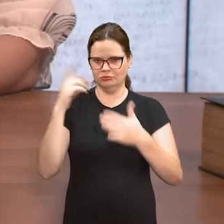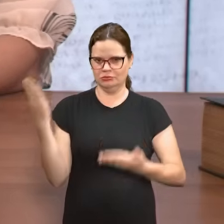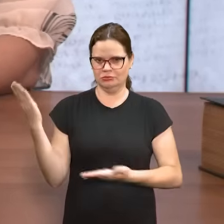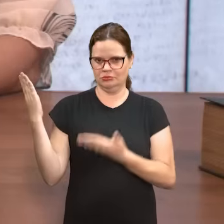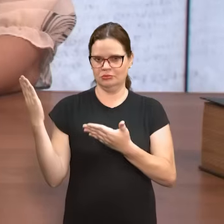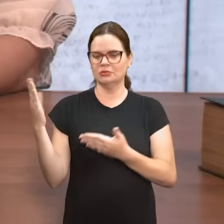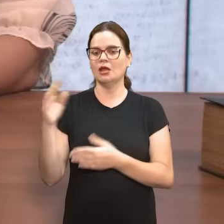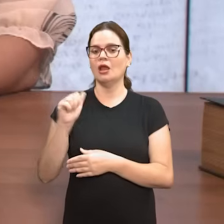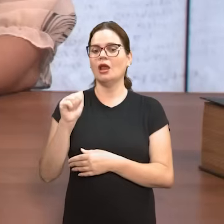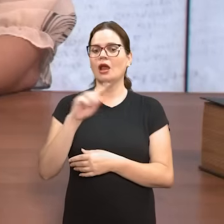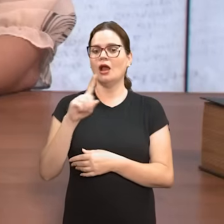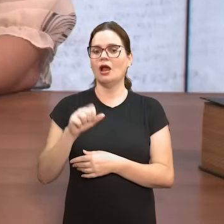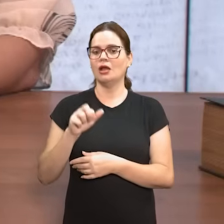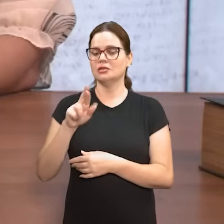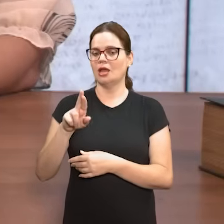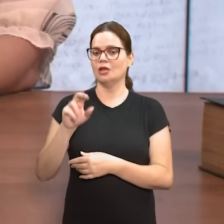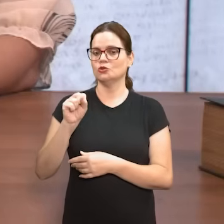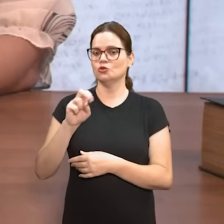Azar-Sual,